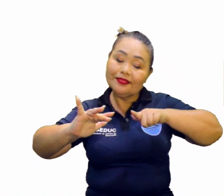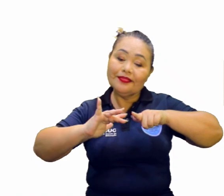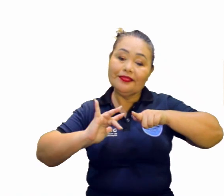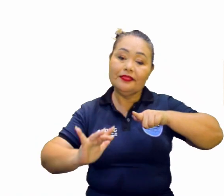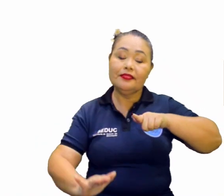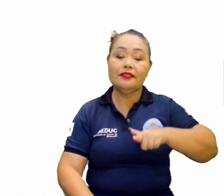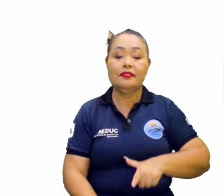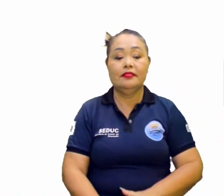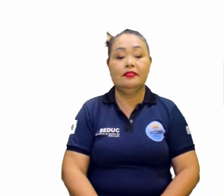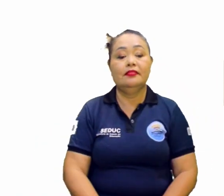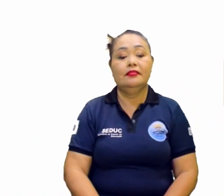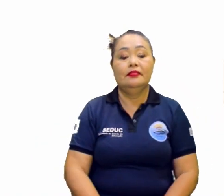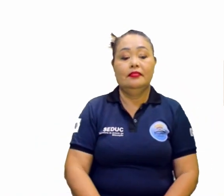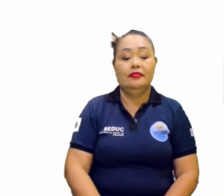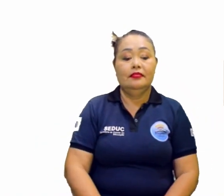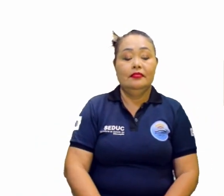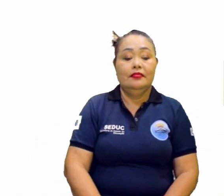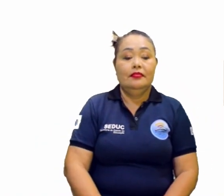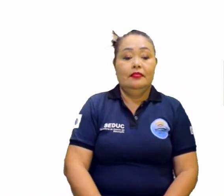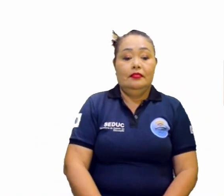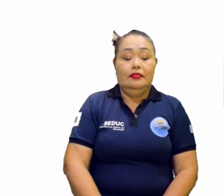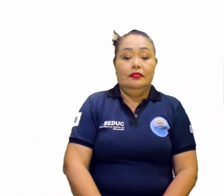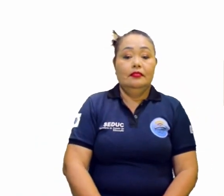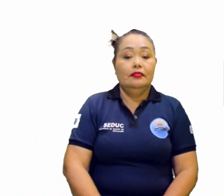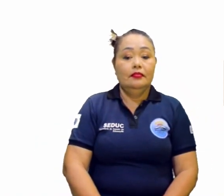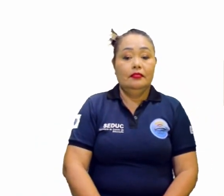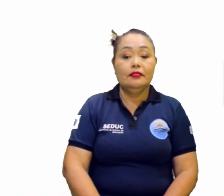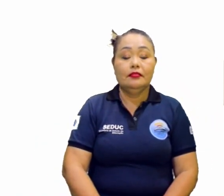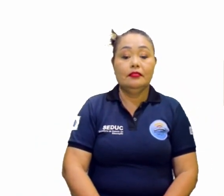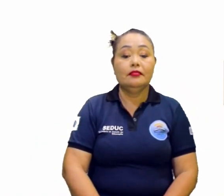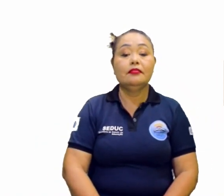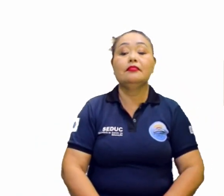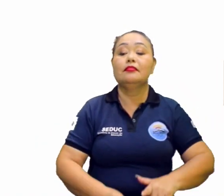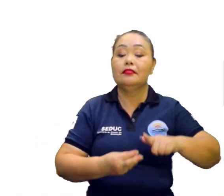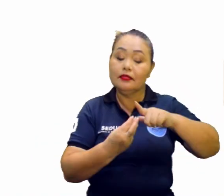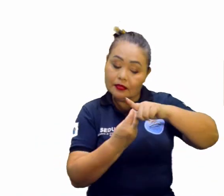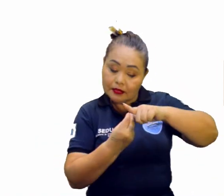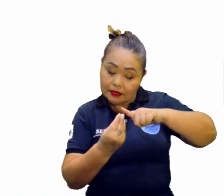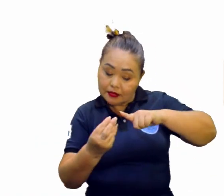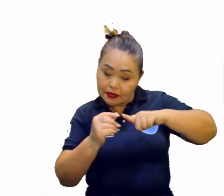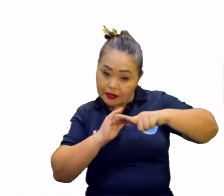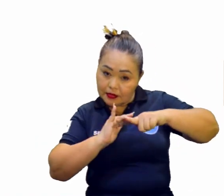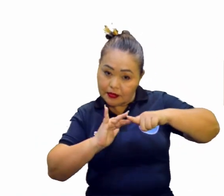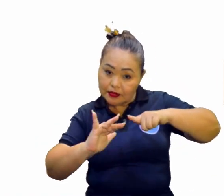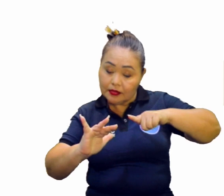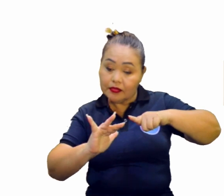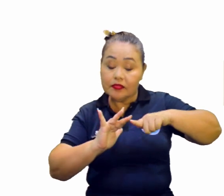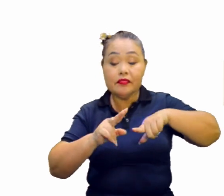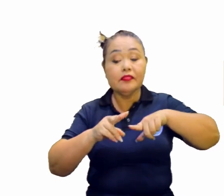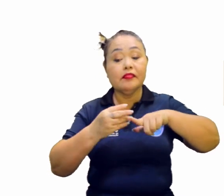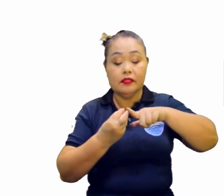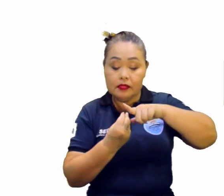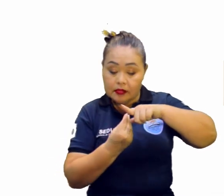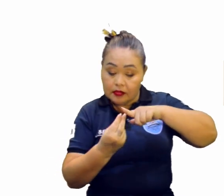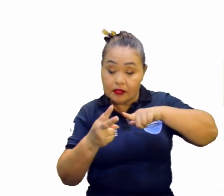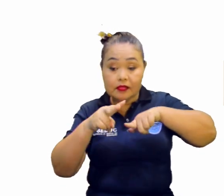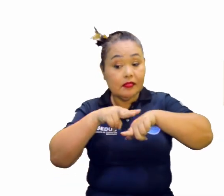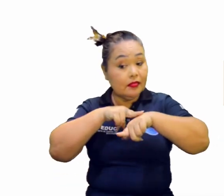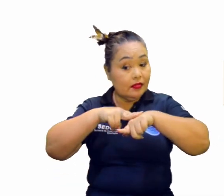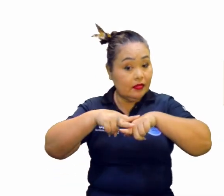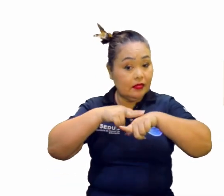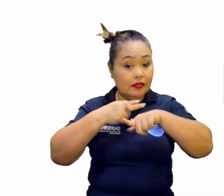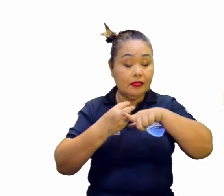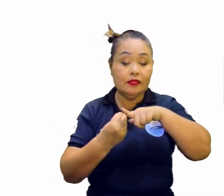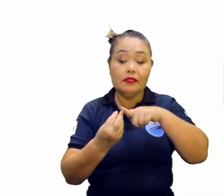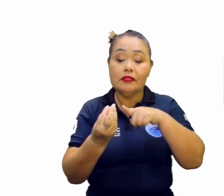Cadê? Eu quero grande ali. A adubação de cobertura, a adubação verde e a